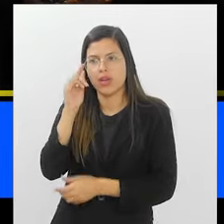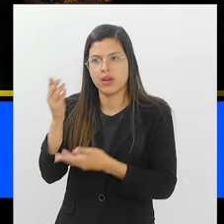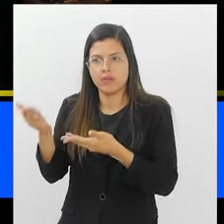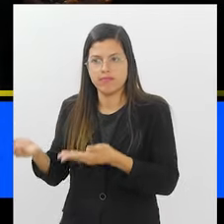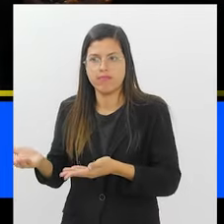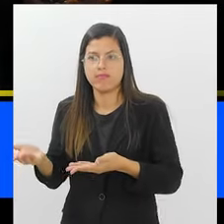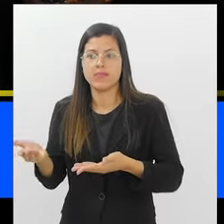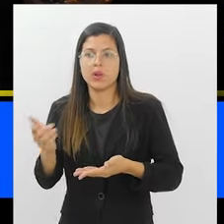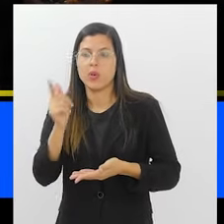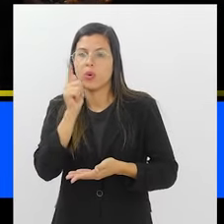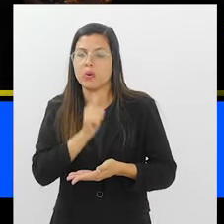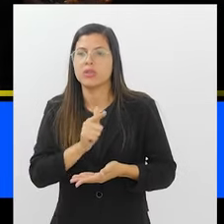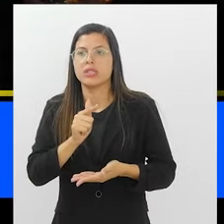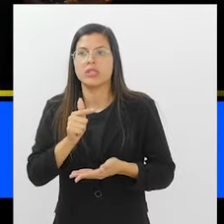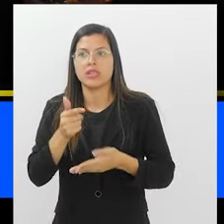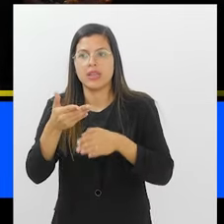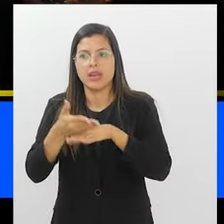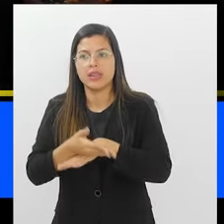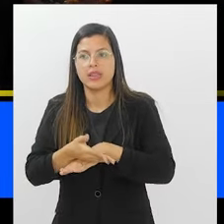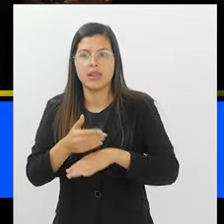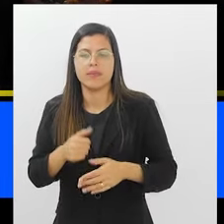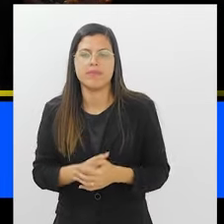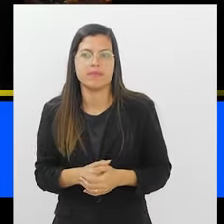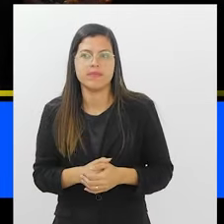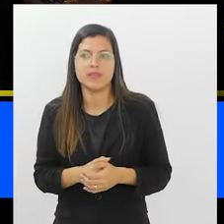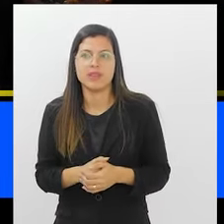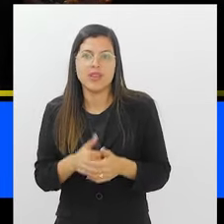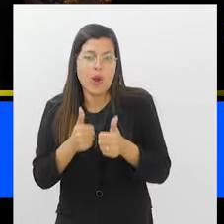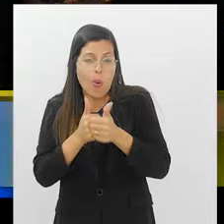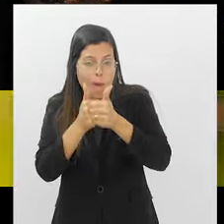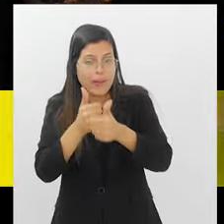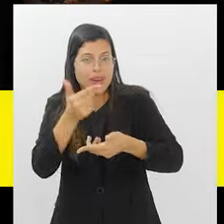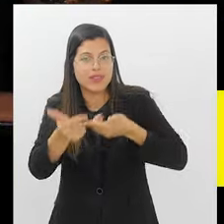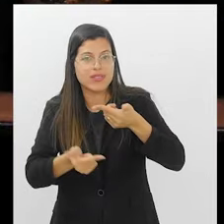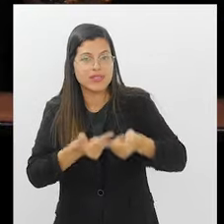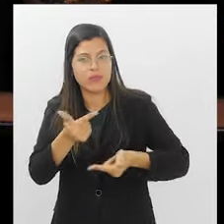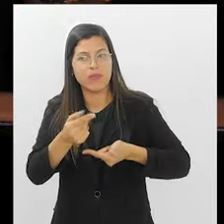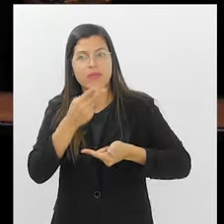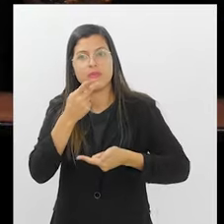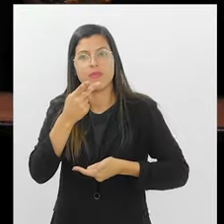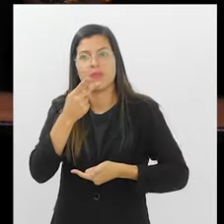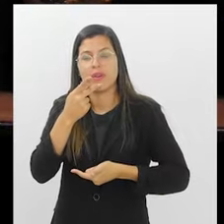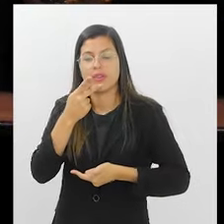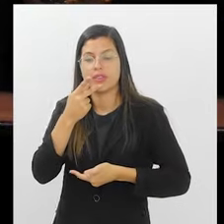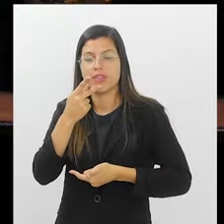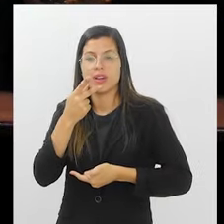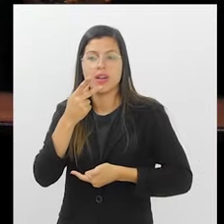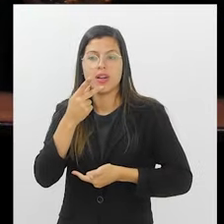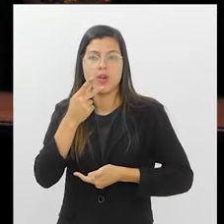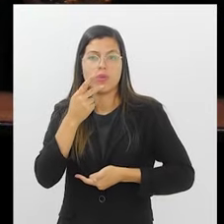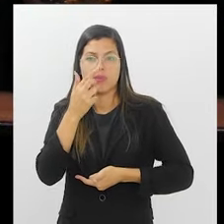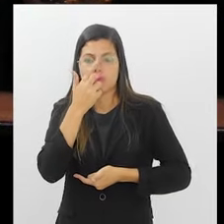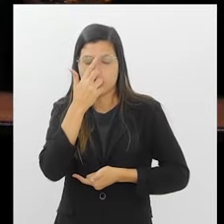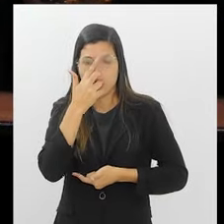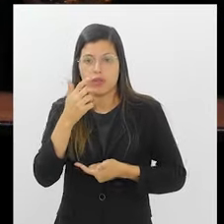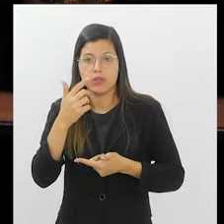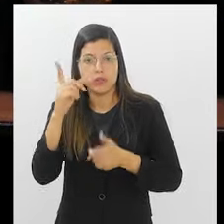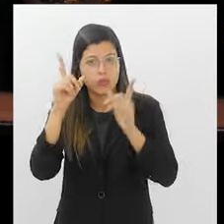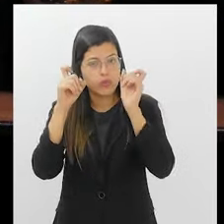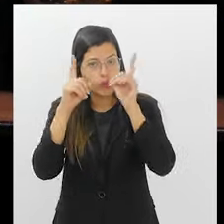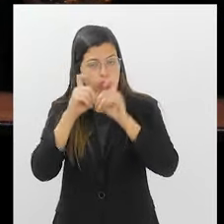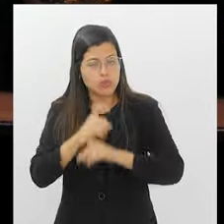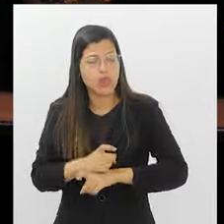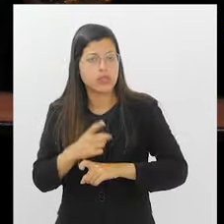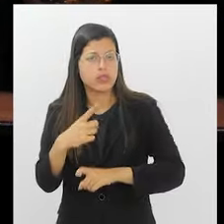psico.milenadasgracas, que lá também vão conseguir acessar essa página e acompanhar um pouco do nosso trabalho. Como bem foi dito, a dificuldade a